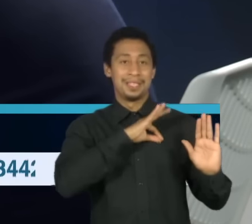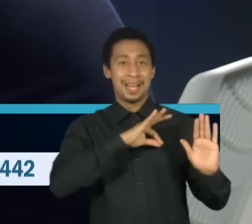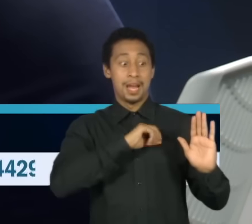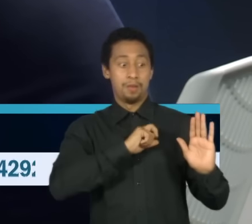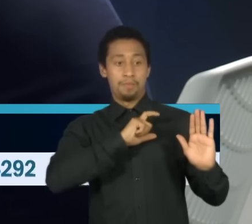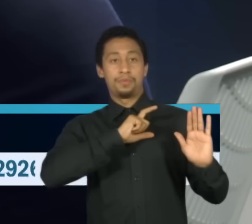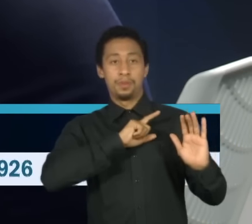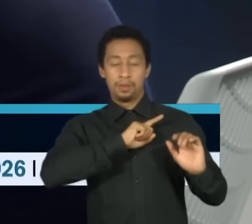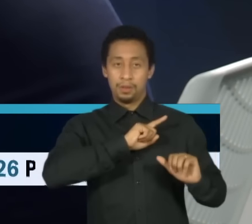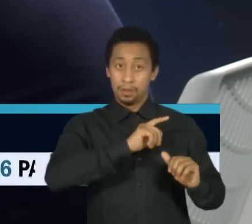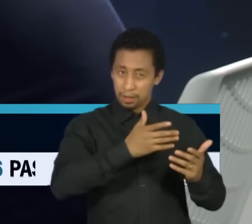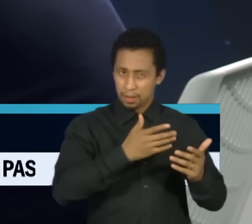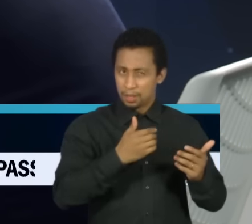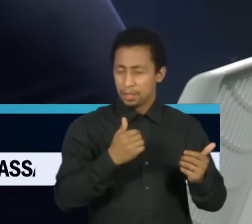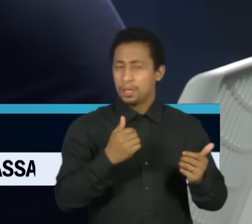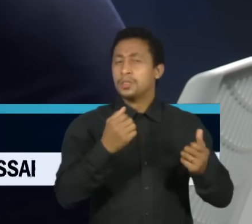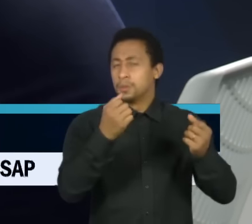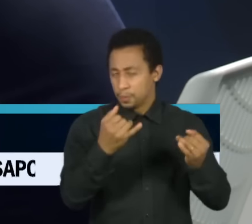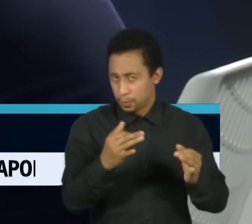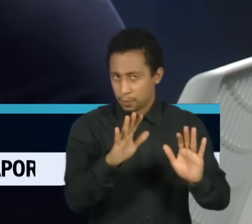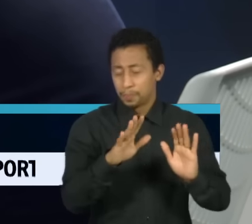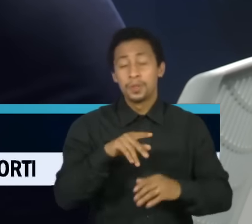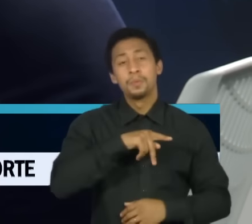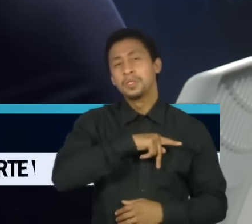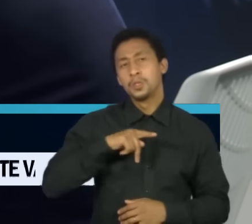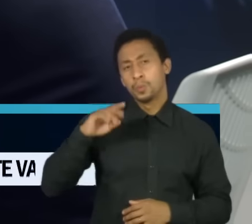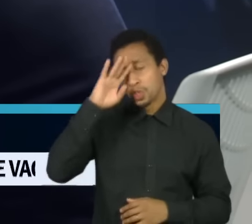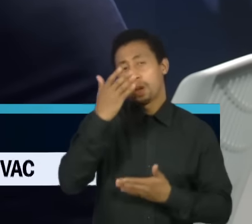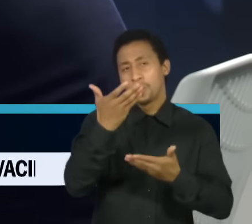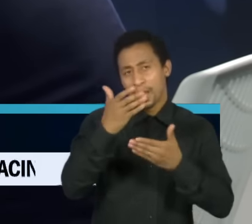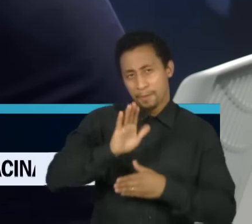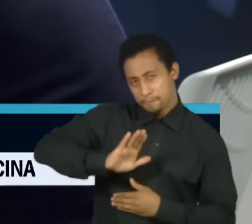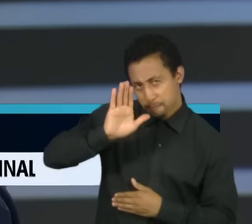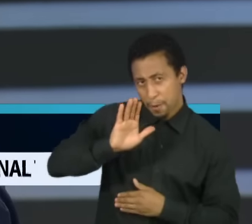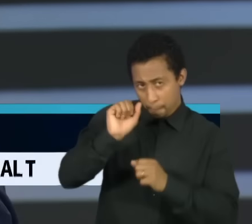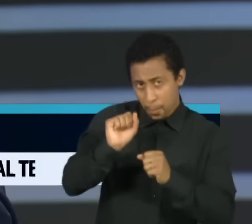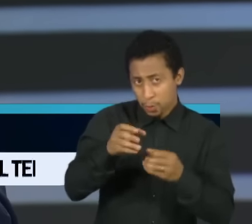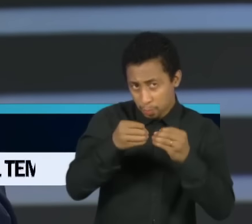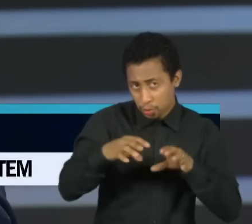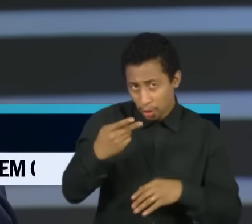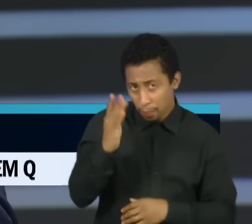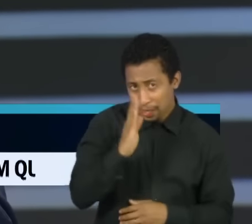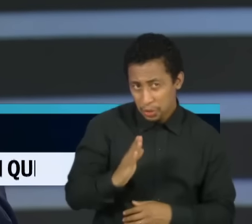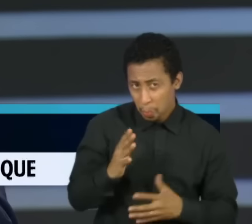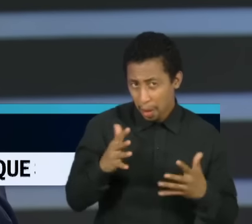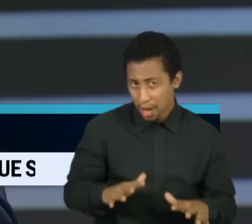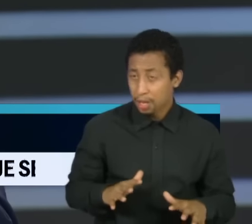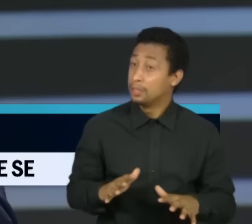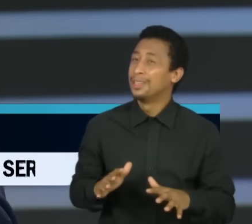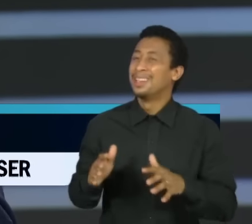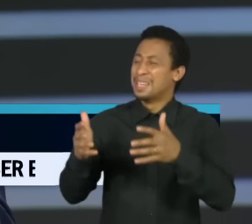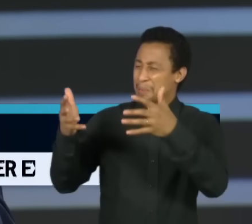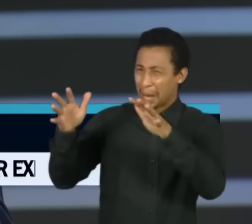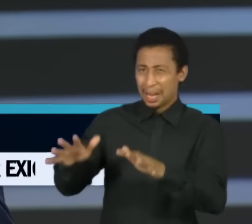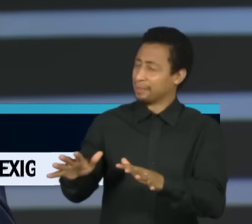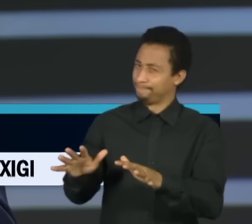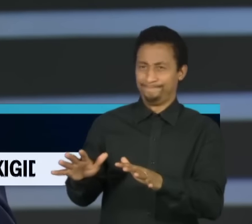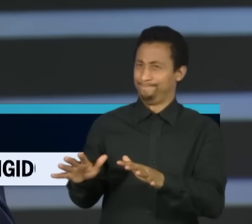Pergunto, a tentativa de reeleger o presidente pode quebrar o país? Quebrar não quebra, mas eu gostaria antes de ressaltar, Ana,